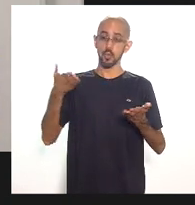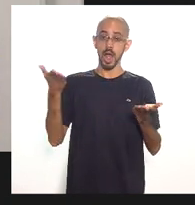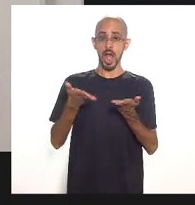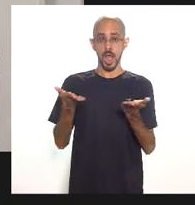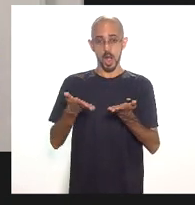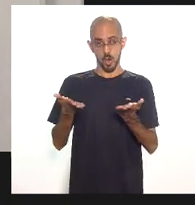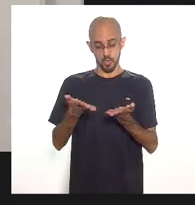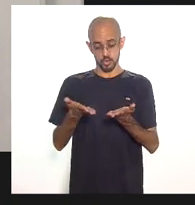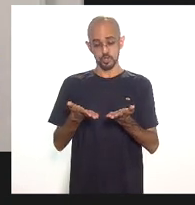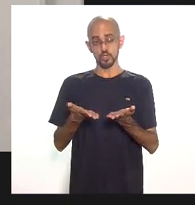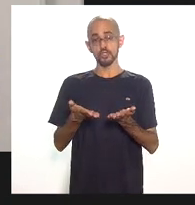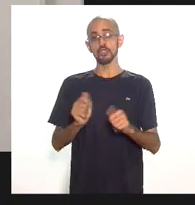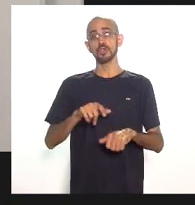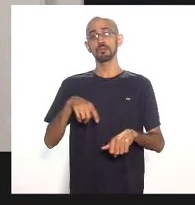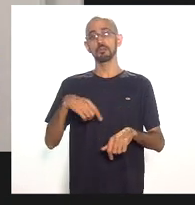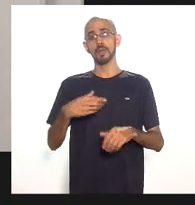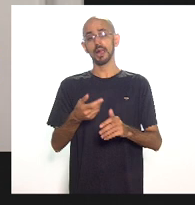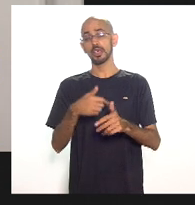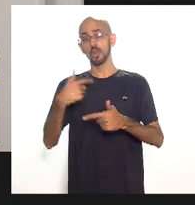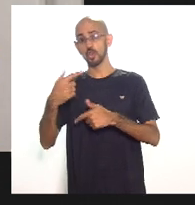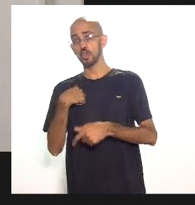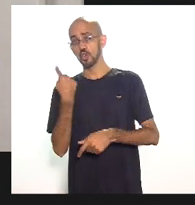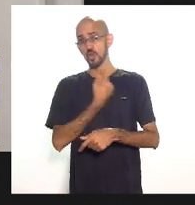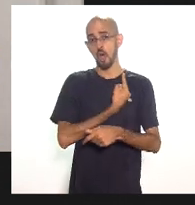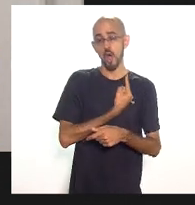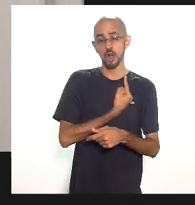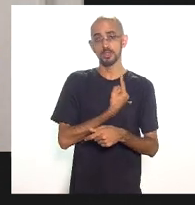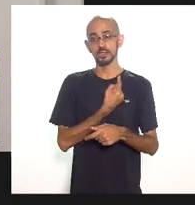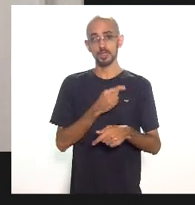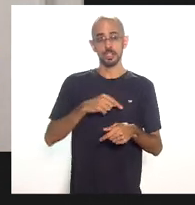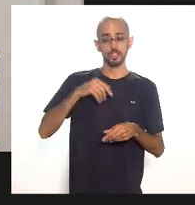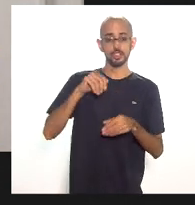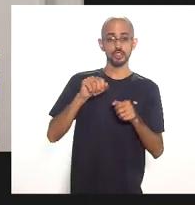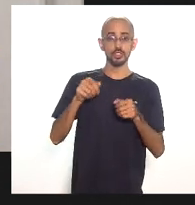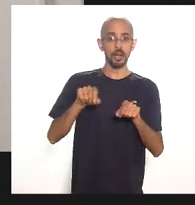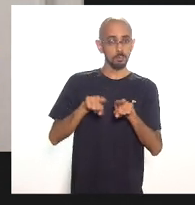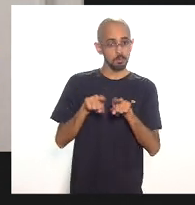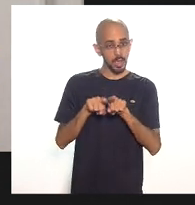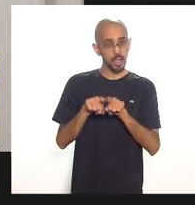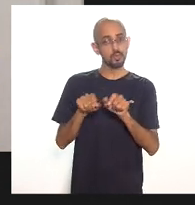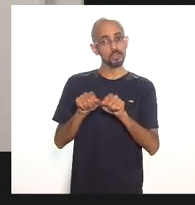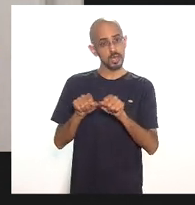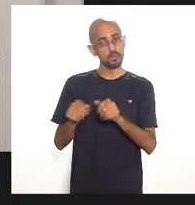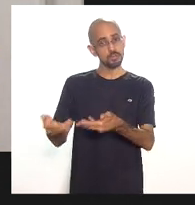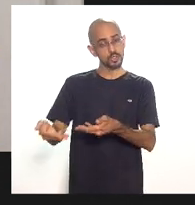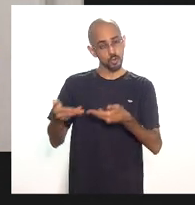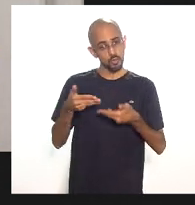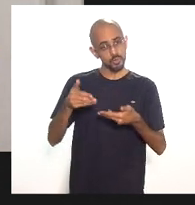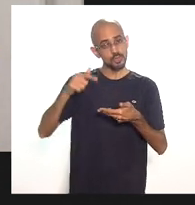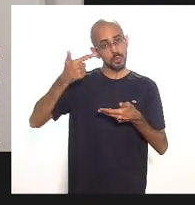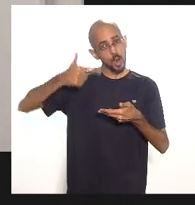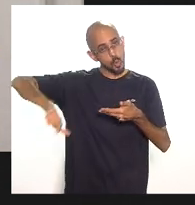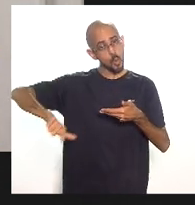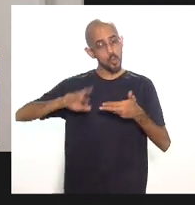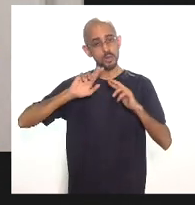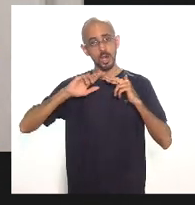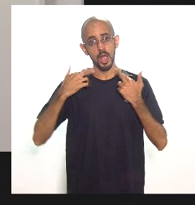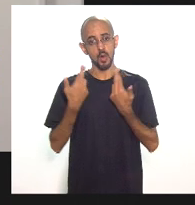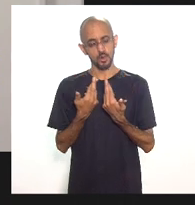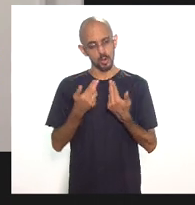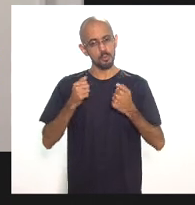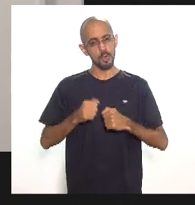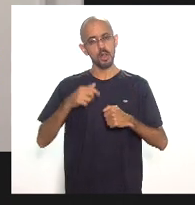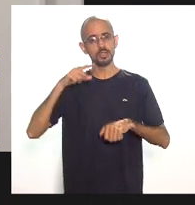reunião de hoje, para que nós fizéssemos também esse convite para a próxima reunião, que pode ser